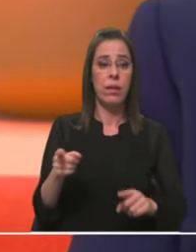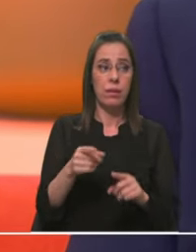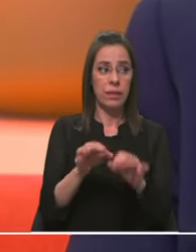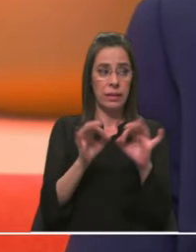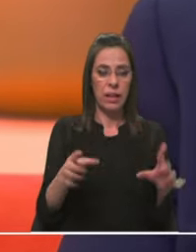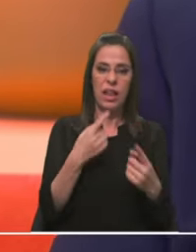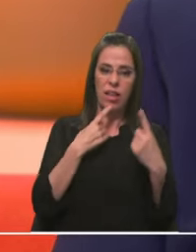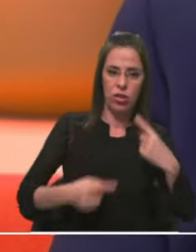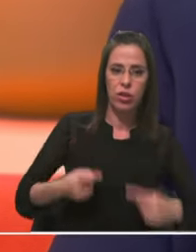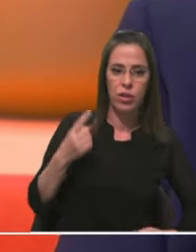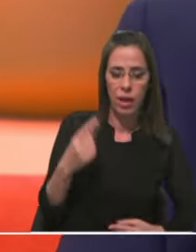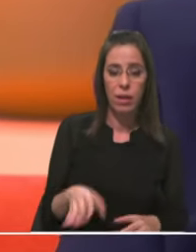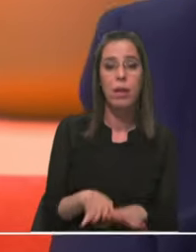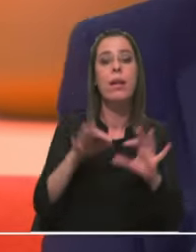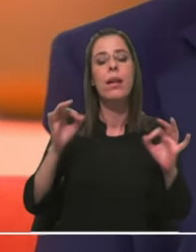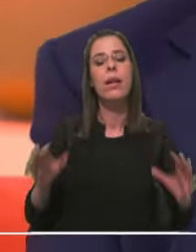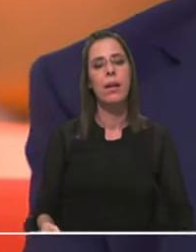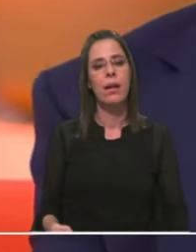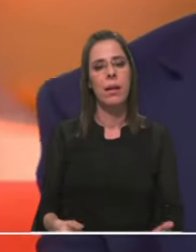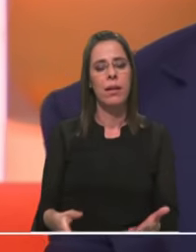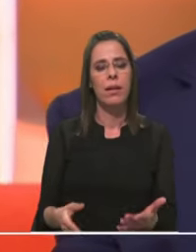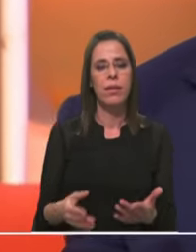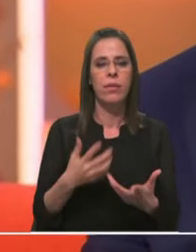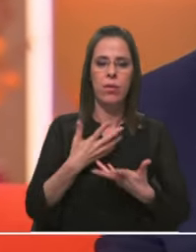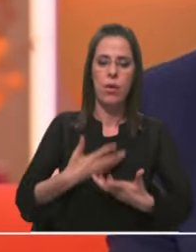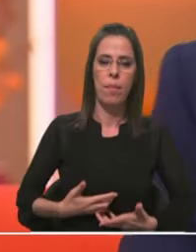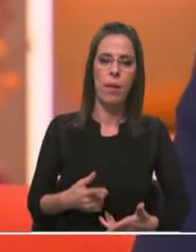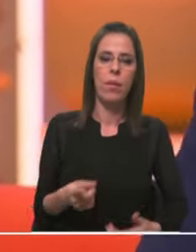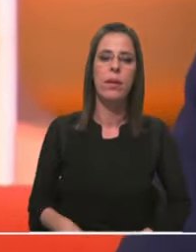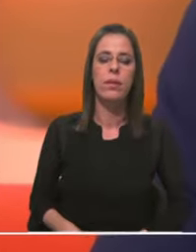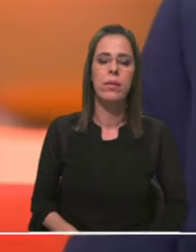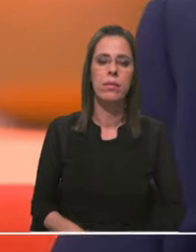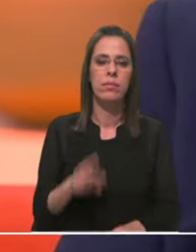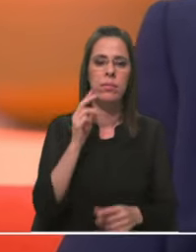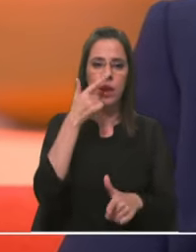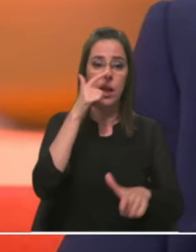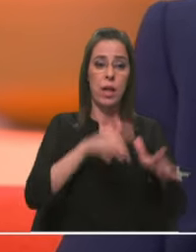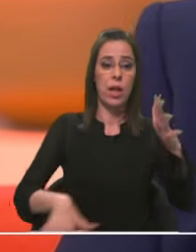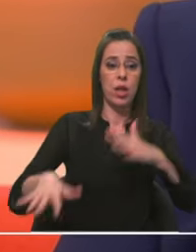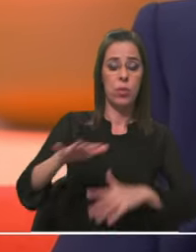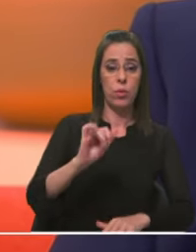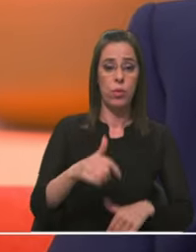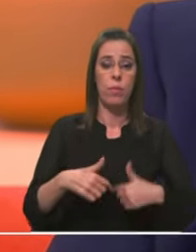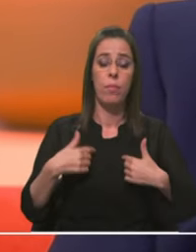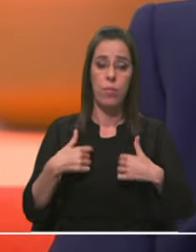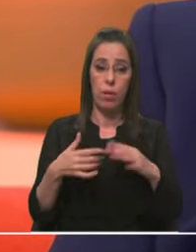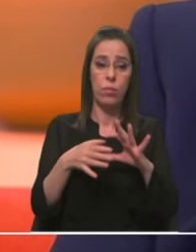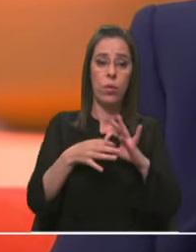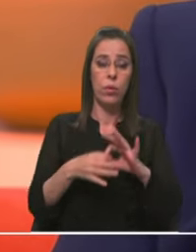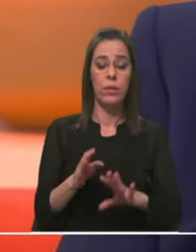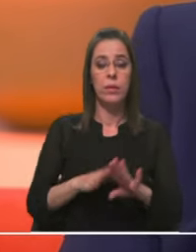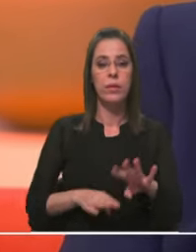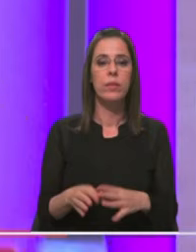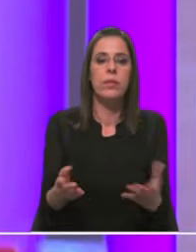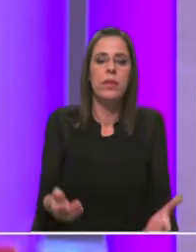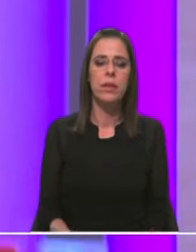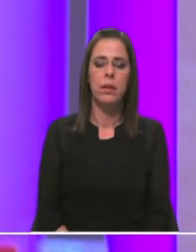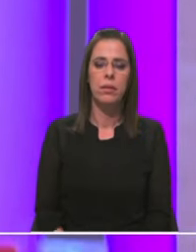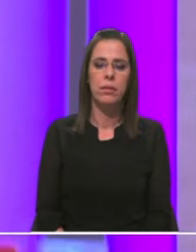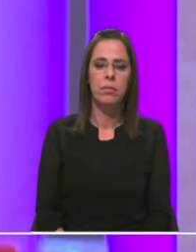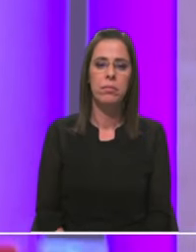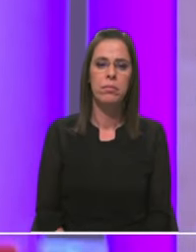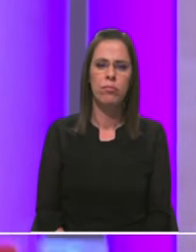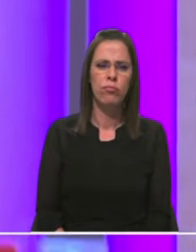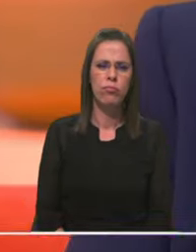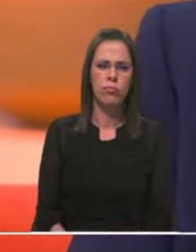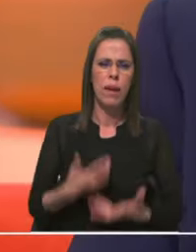Henriques é um bocado estranho a mesma coisa que n chicou uma boado por isso ou não por essa leitura que o público e que os seus próprios parceiros de Coligação fizeram